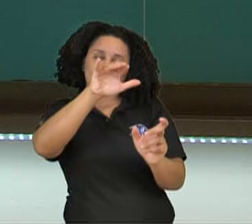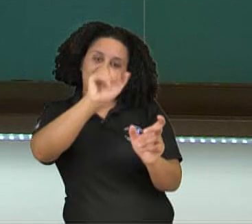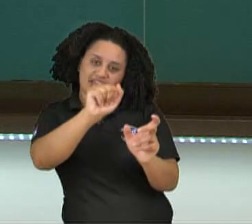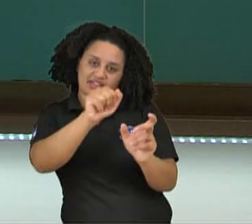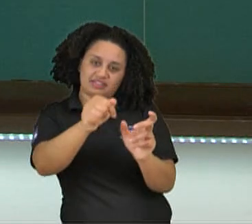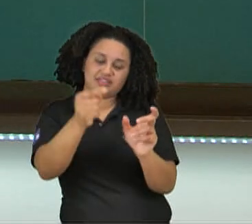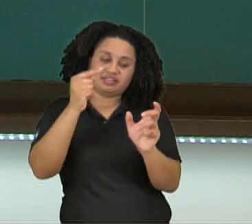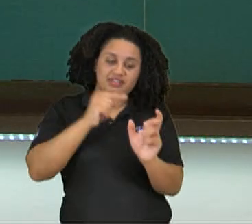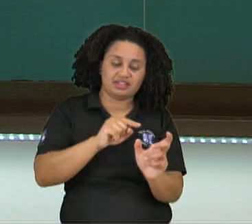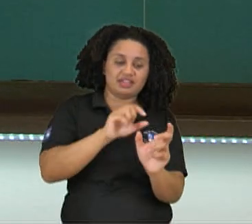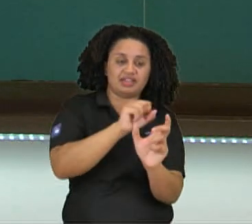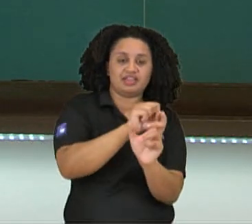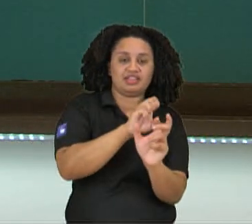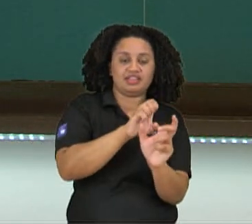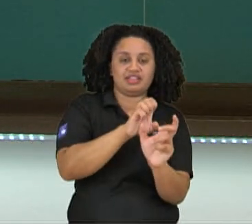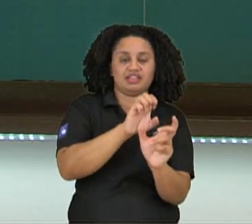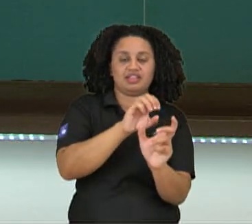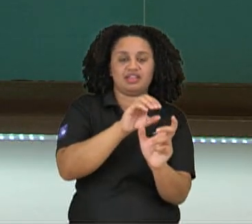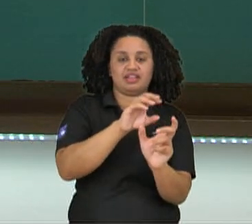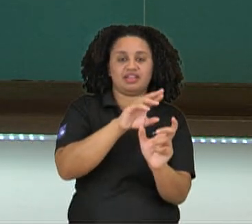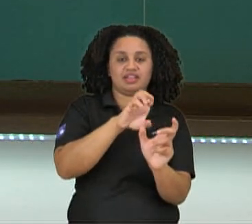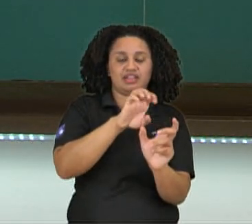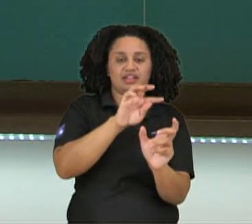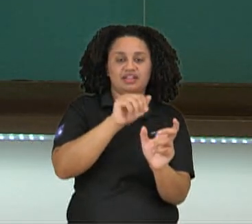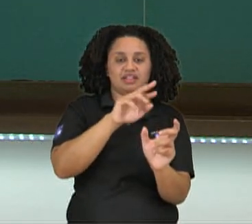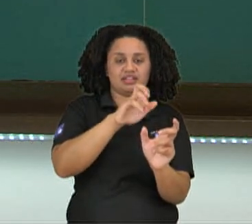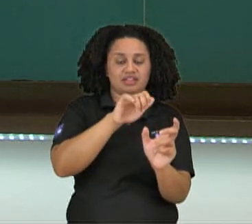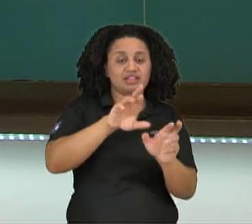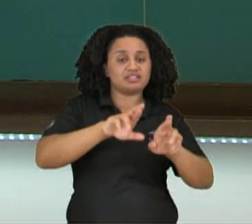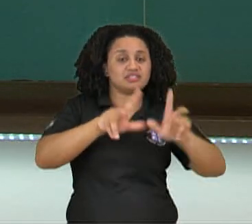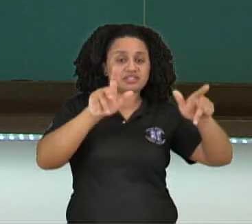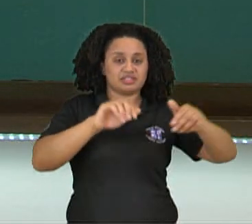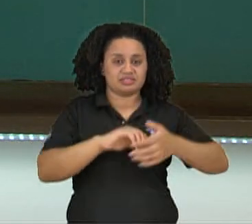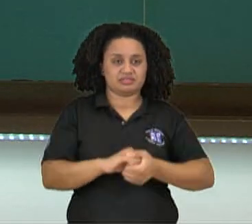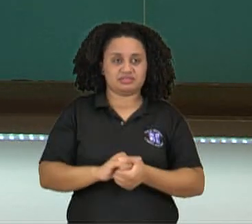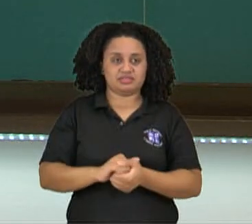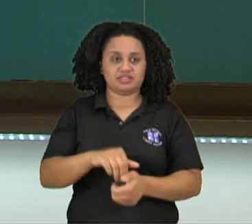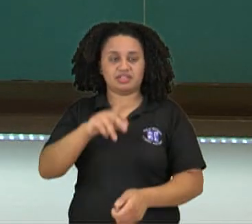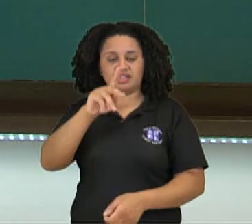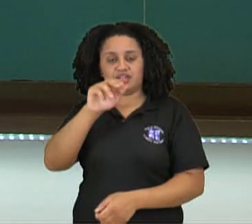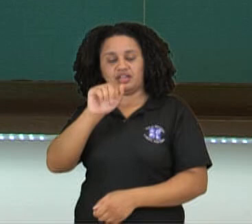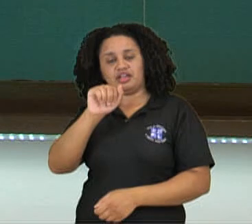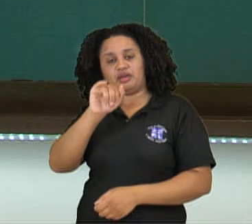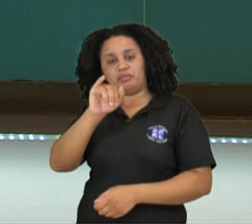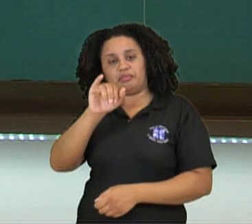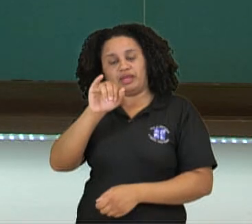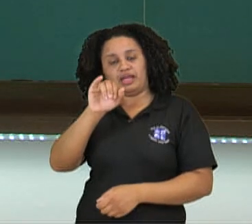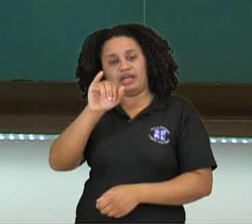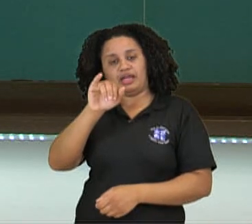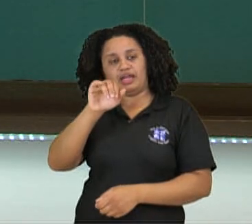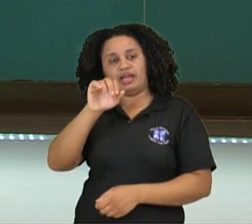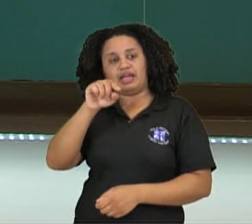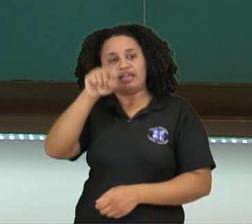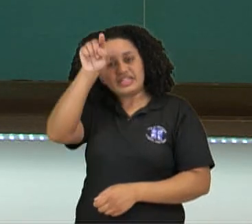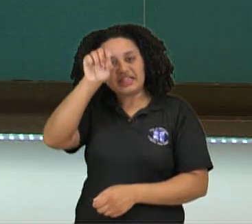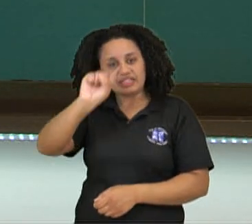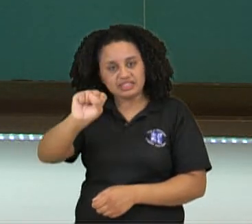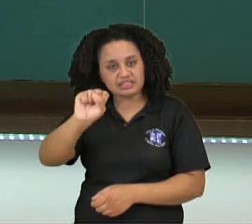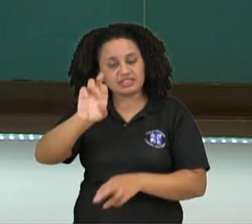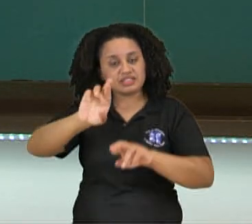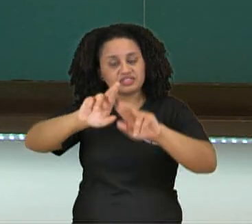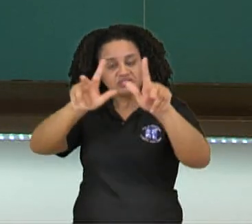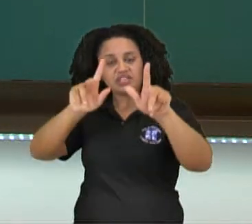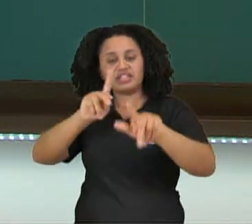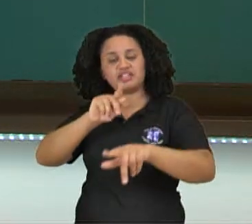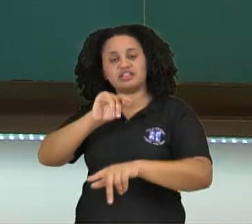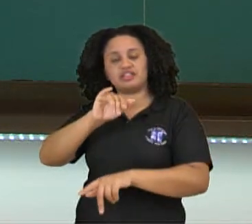acento agudo ali no A do tá, certo? País é diferente de paz. A semântica, o significado